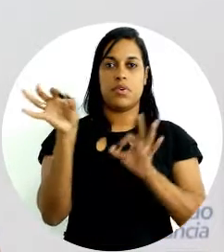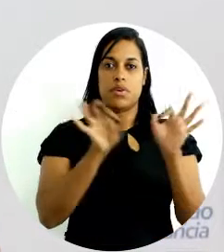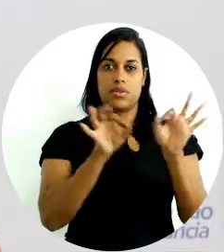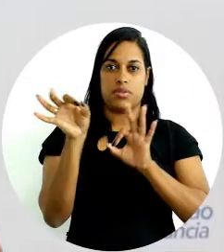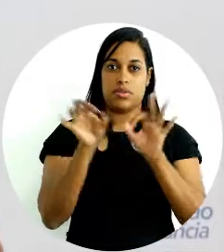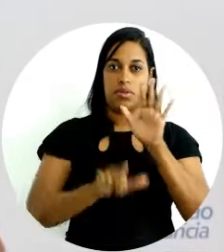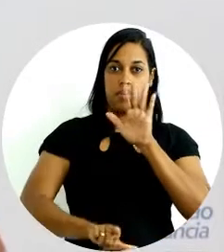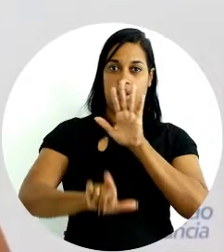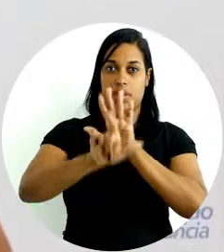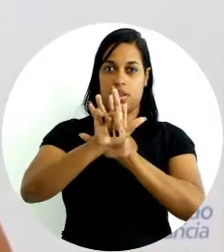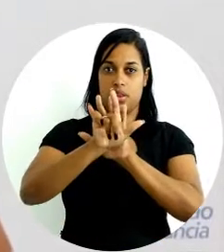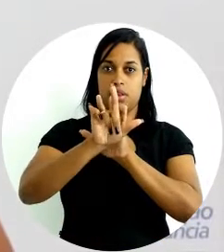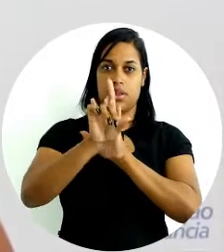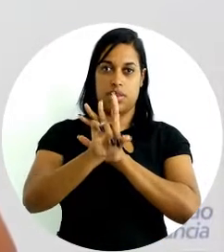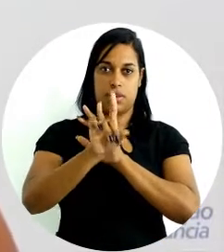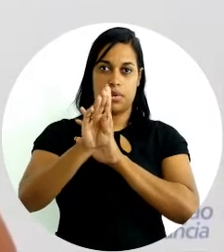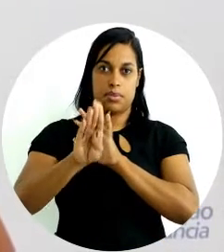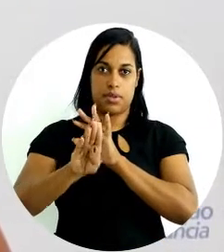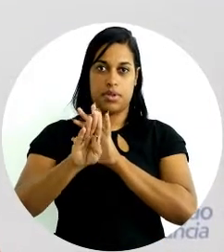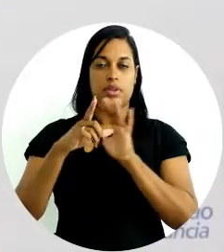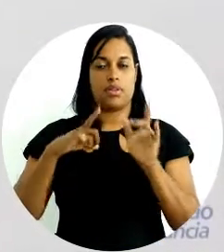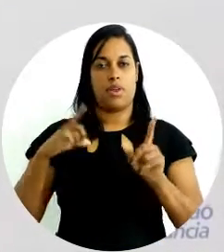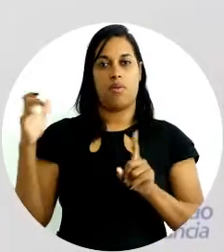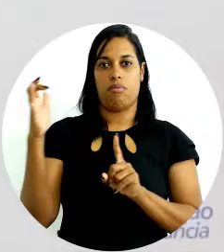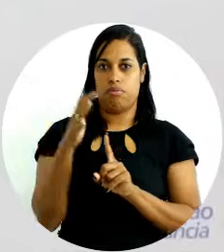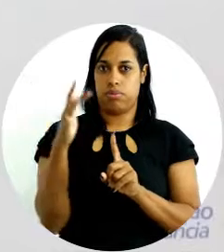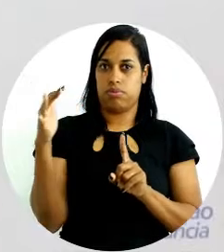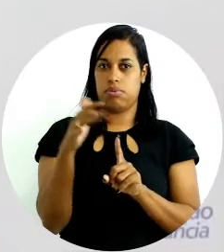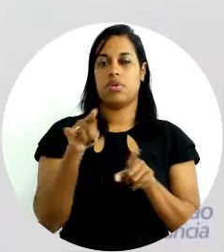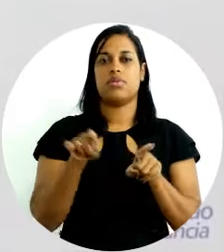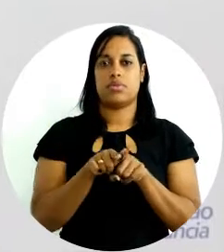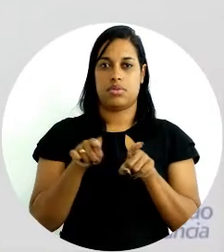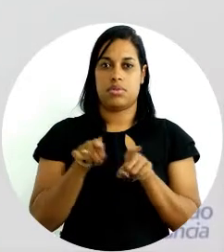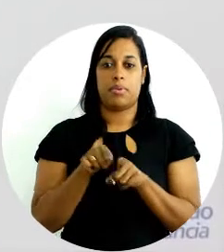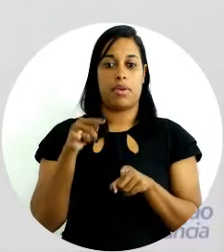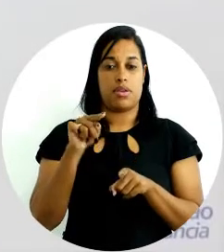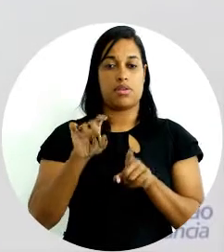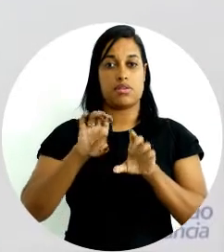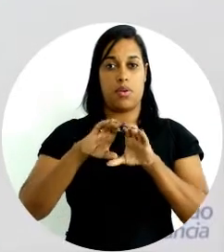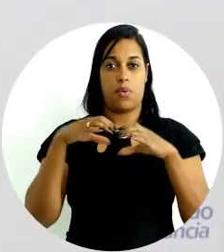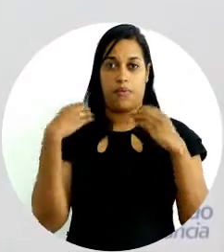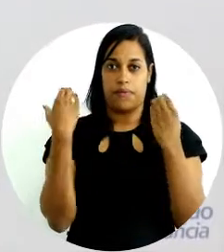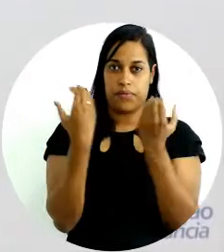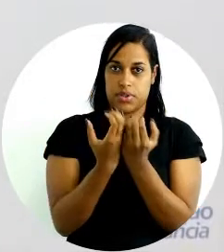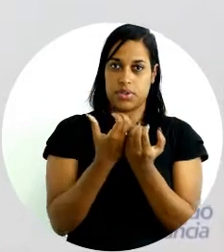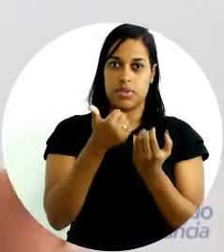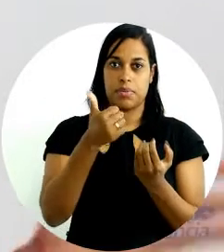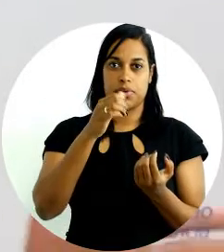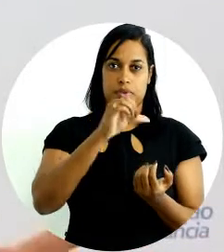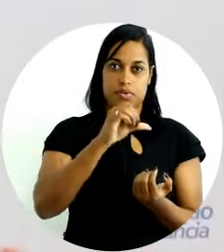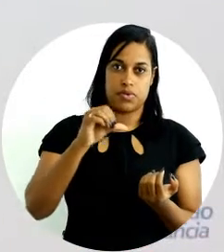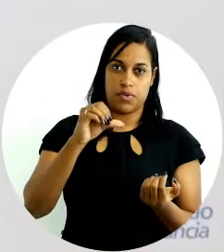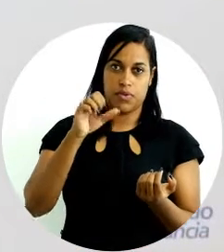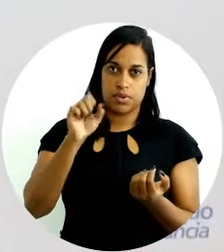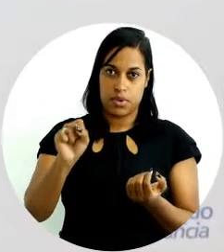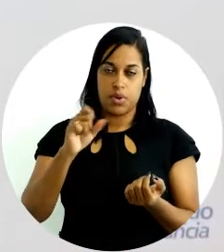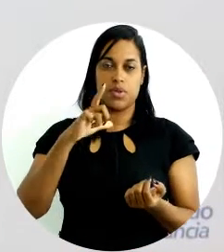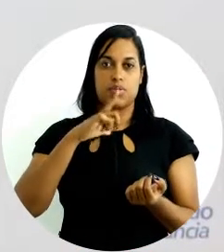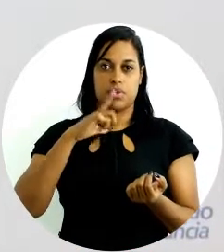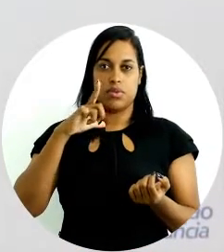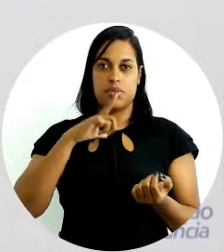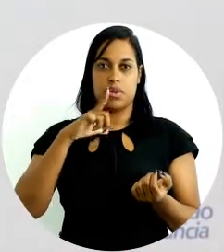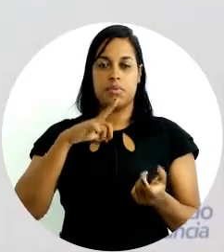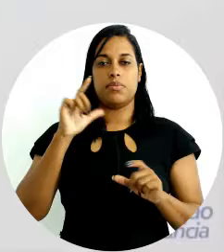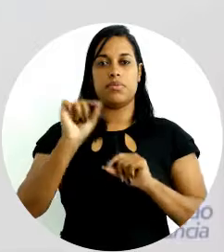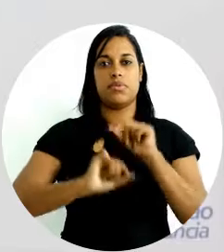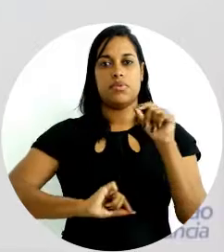temos a organização da nossa lei de diretrizes e bases, que vai ter influência dessa conferência. Em 1998,